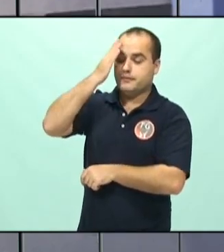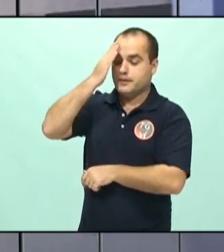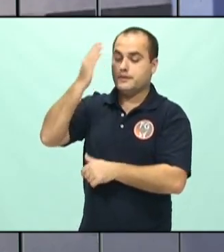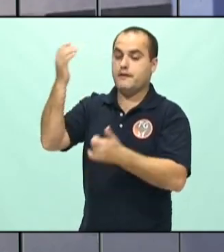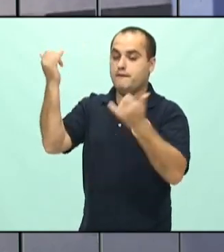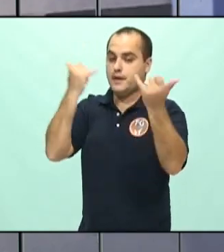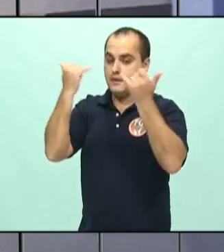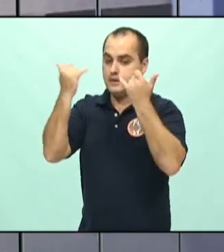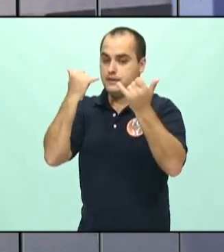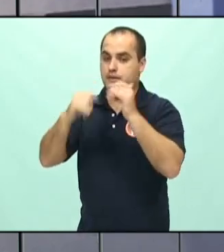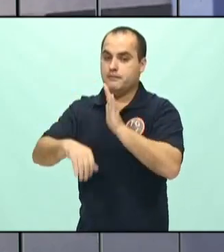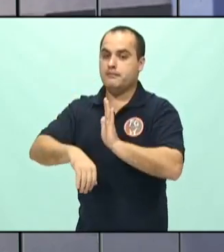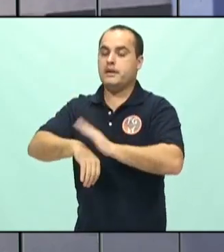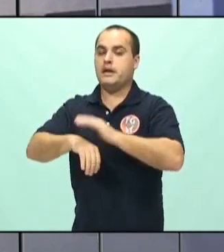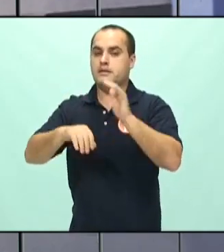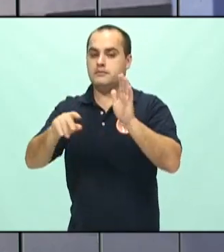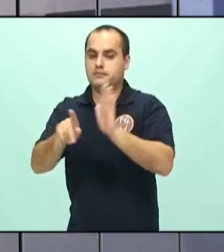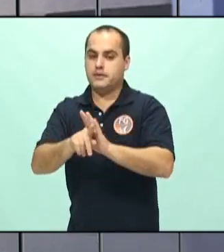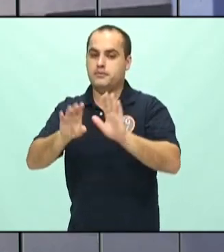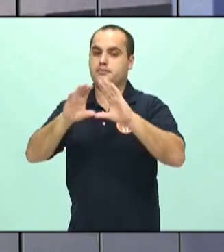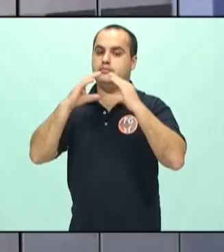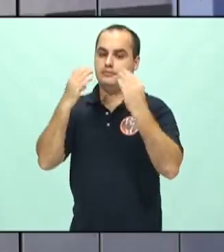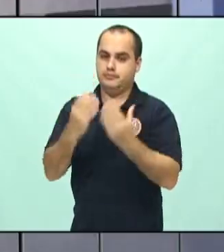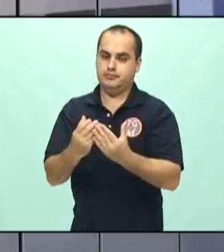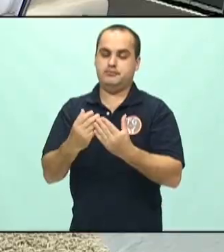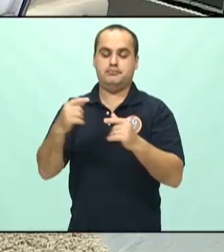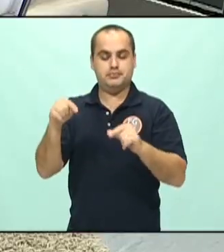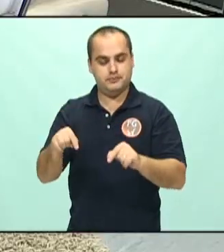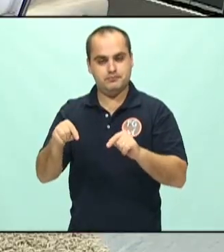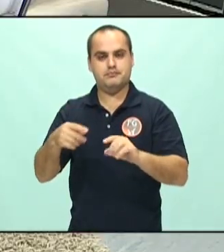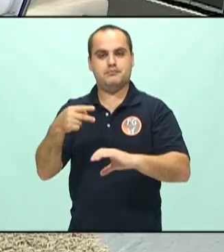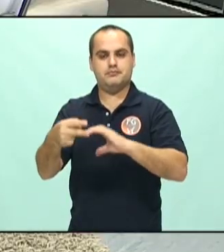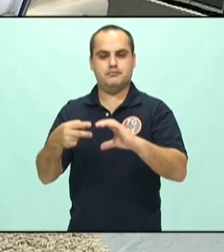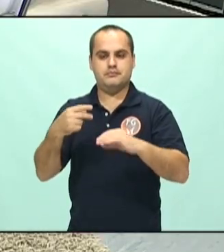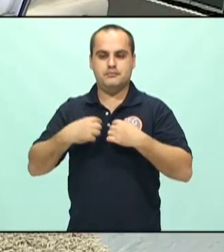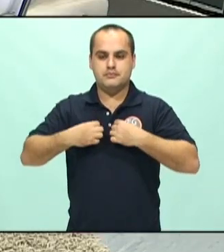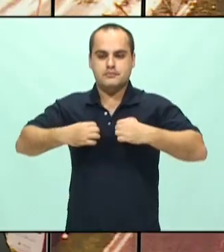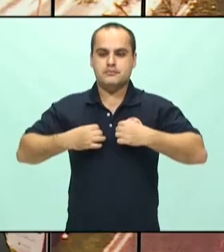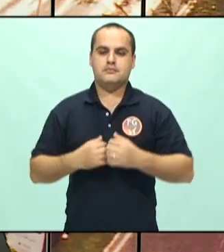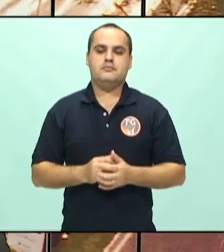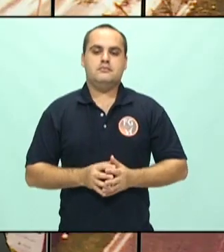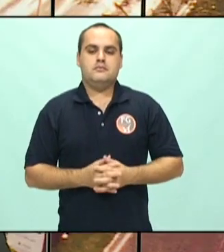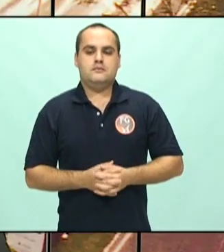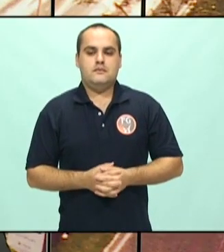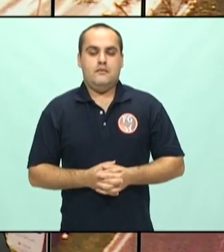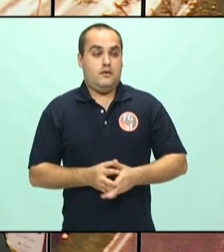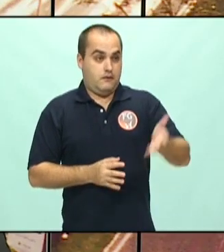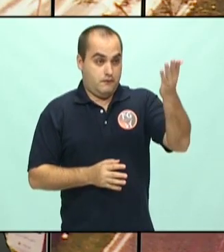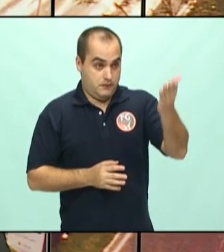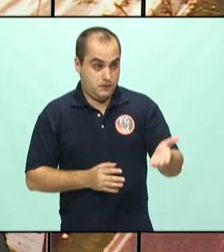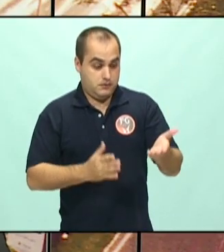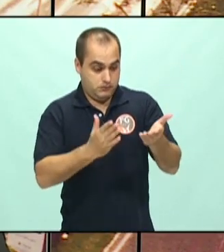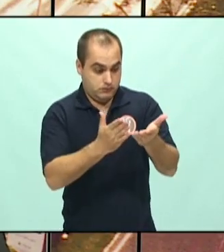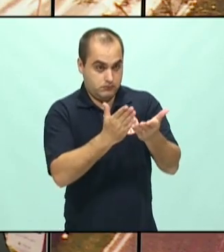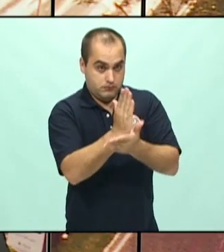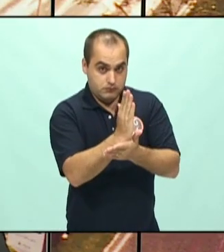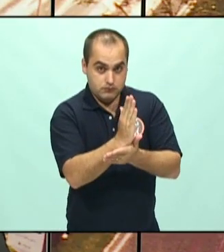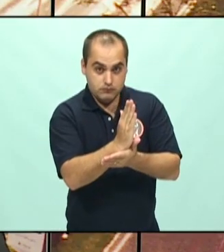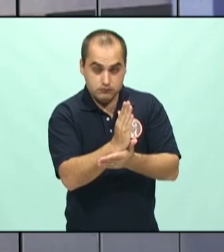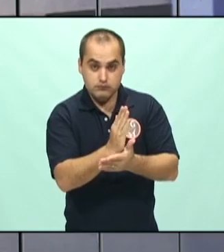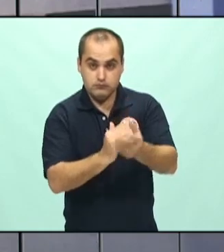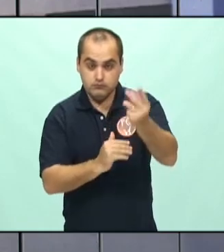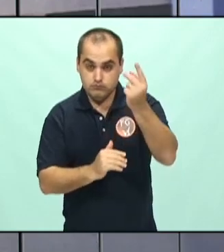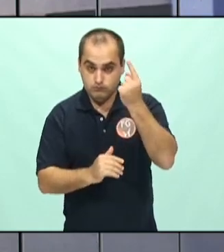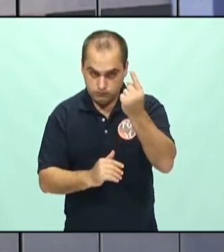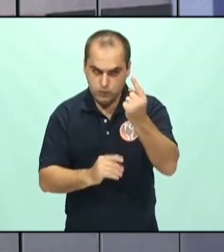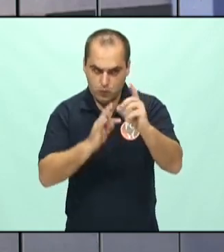no meio de comunicação através de ênfase nos açores aprovaram a criação de um do 2º conselho que